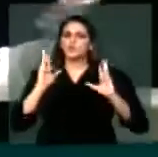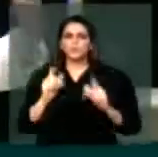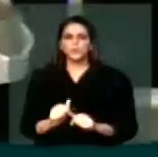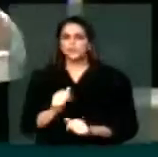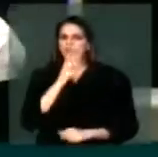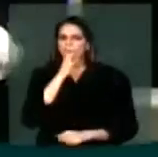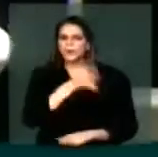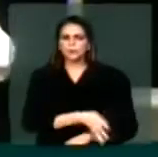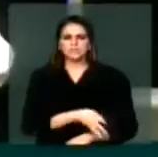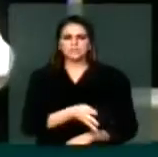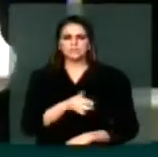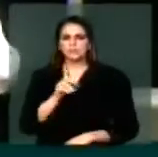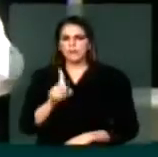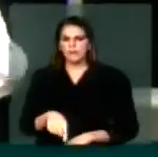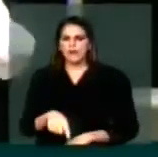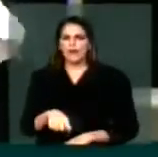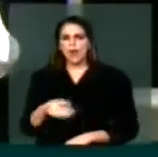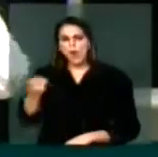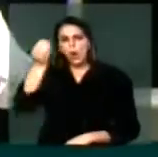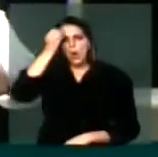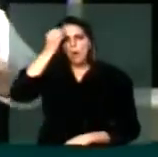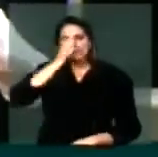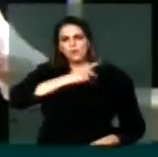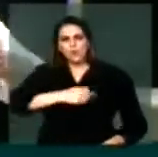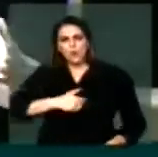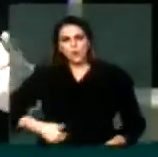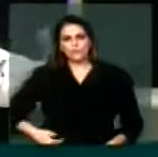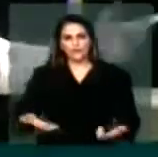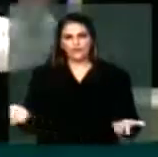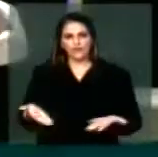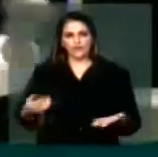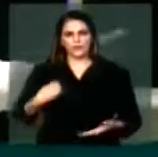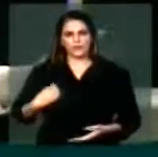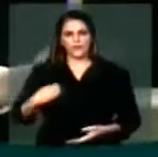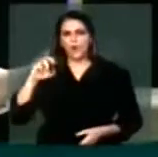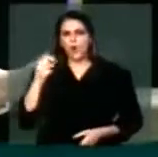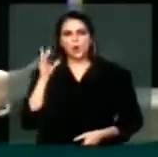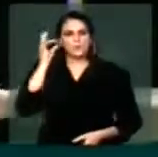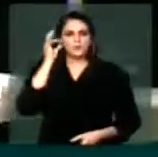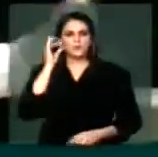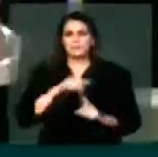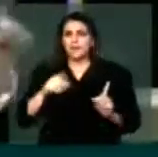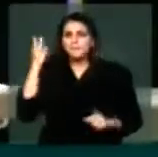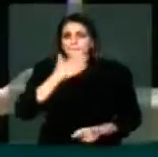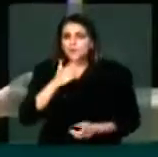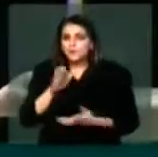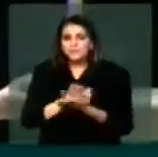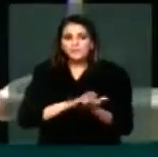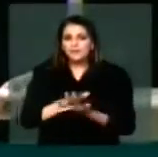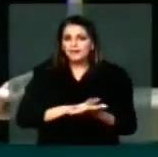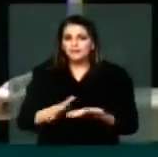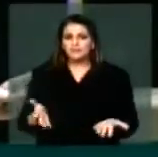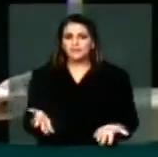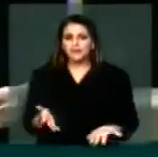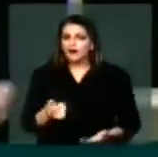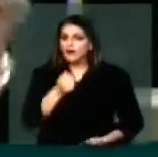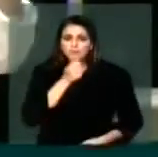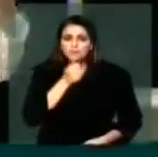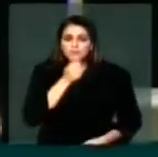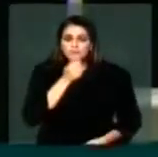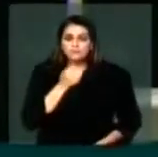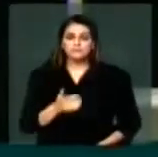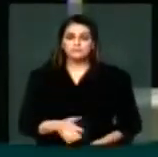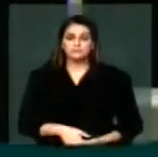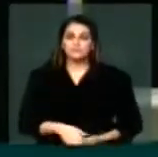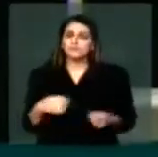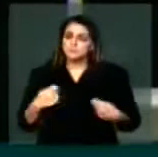de corrupção com o governo eleito ou com a presidente da República, sem qualquer prova, sem nenhuma vinculação. Temos